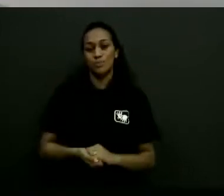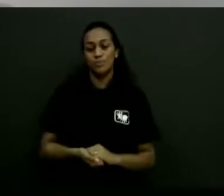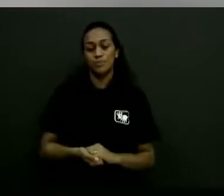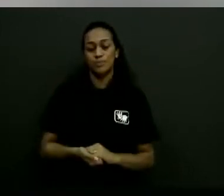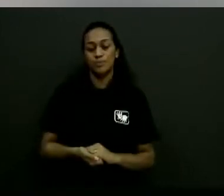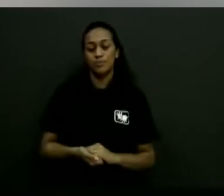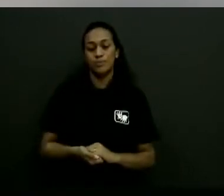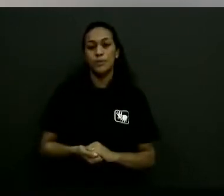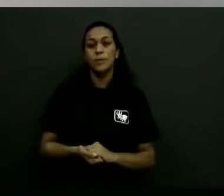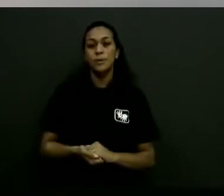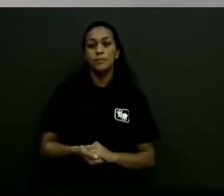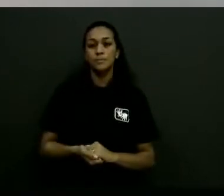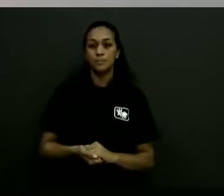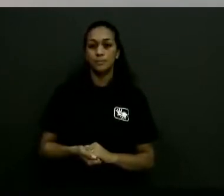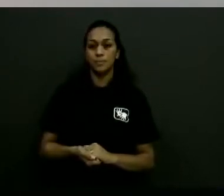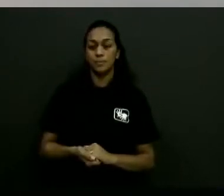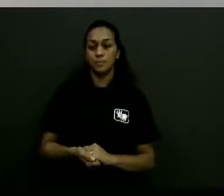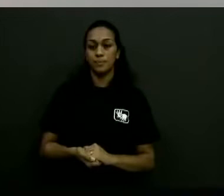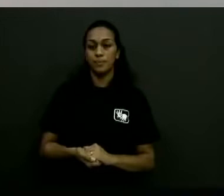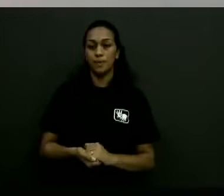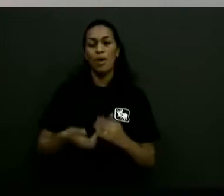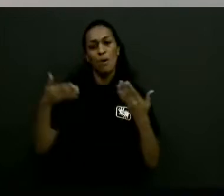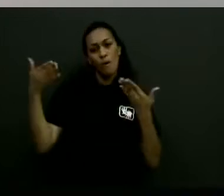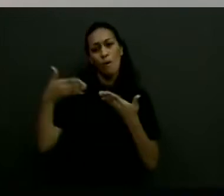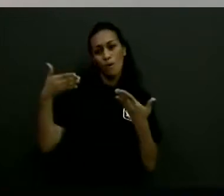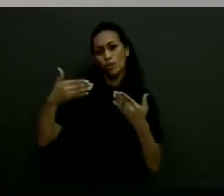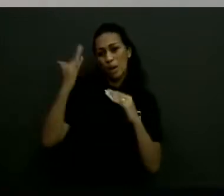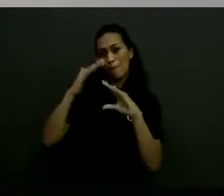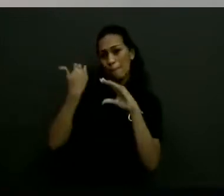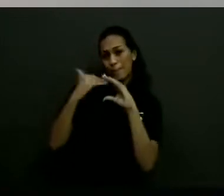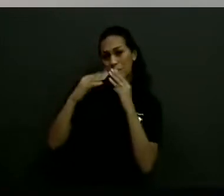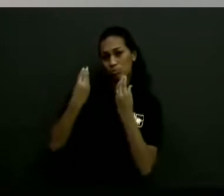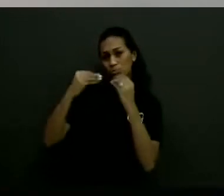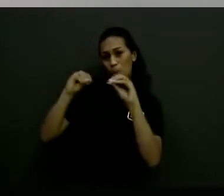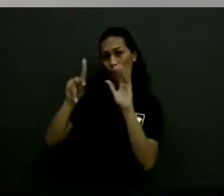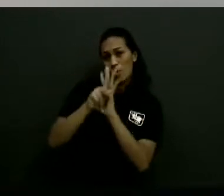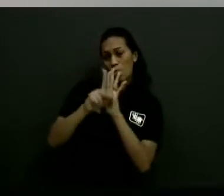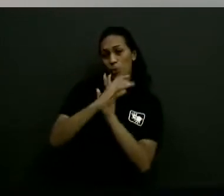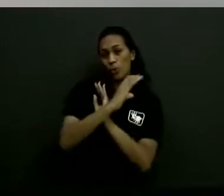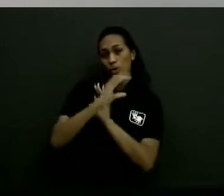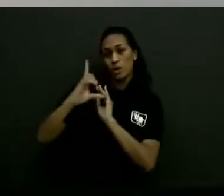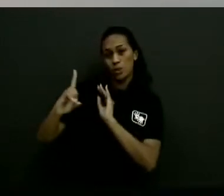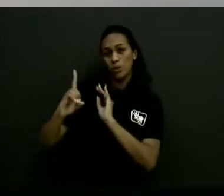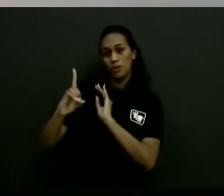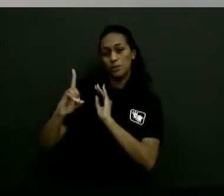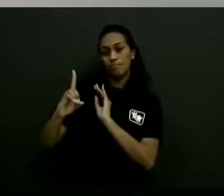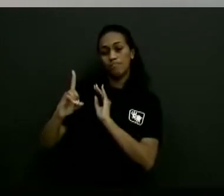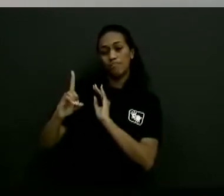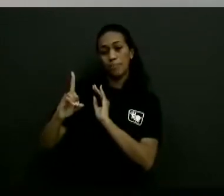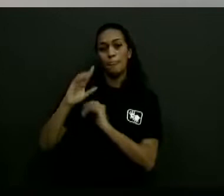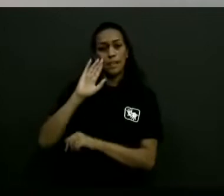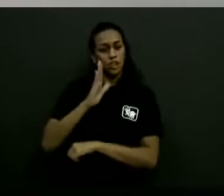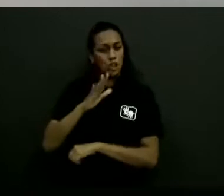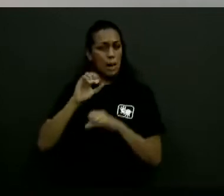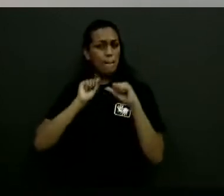vou passar para vocês, hoje ainda eu passo, pastor, ali para os coordenadores nacionais, e aí então vocês já